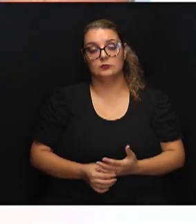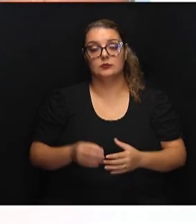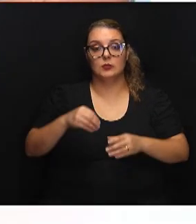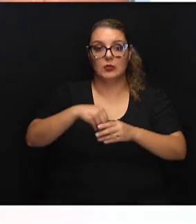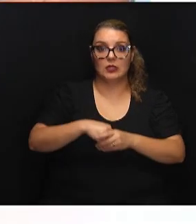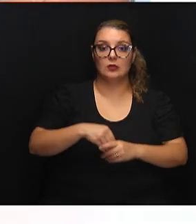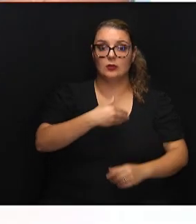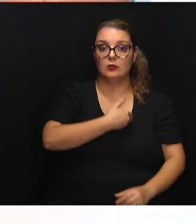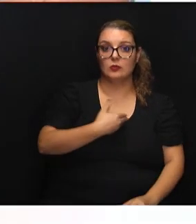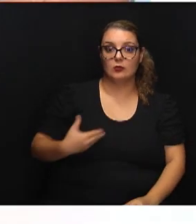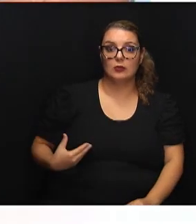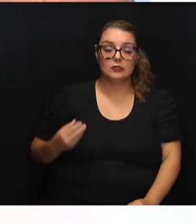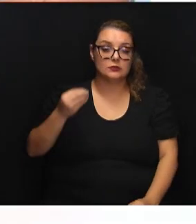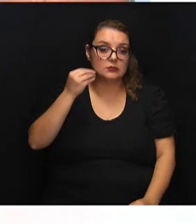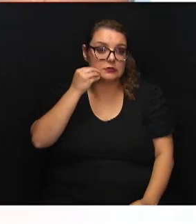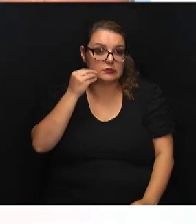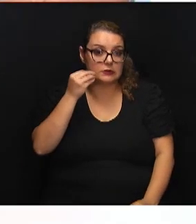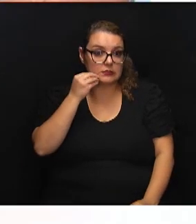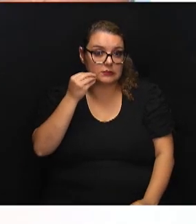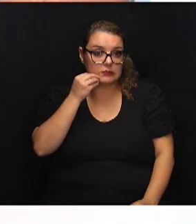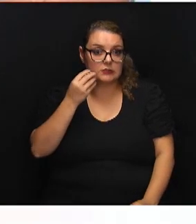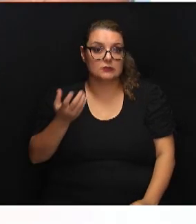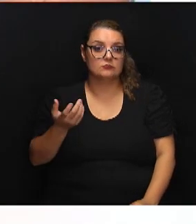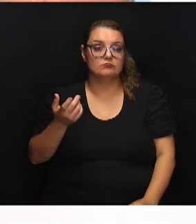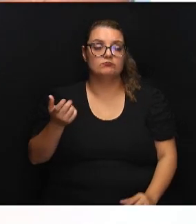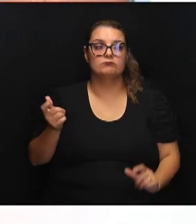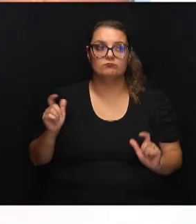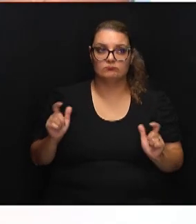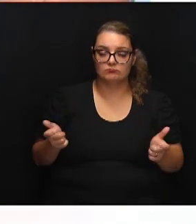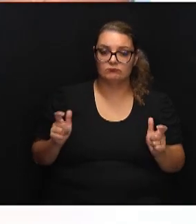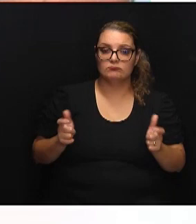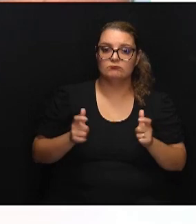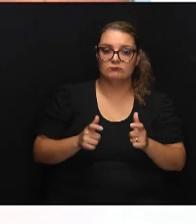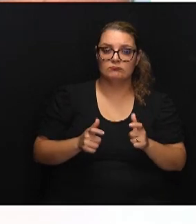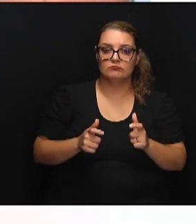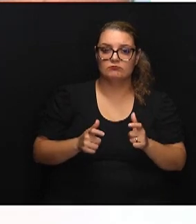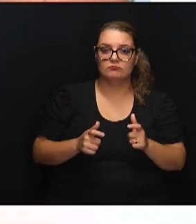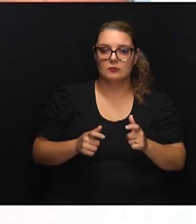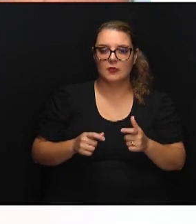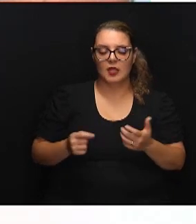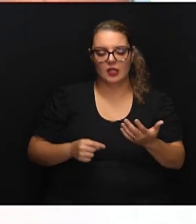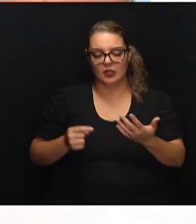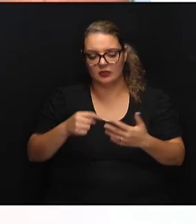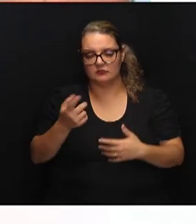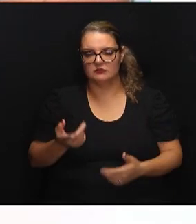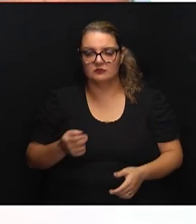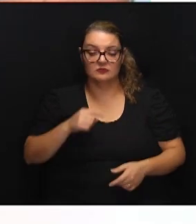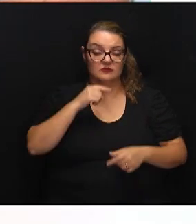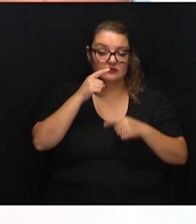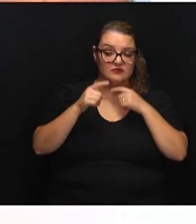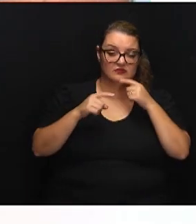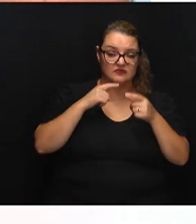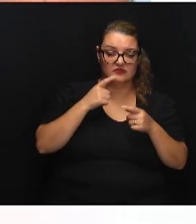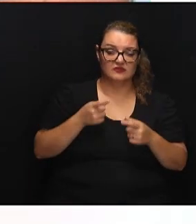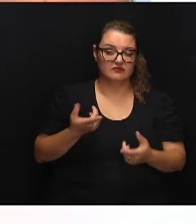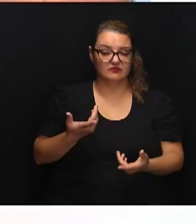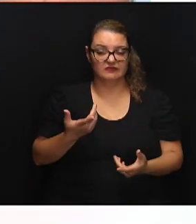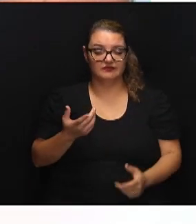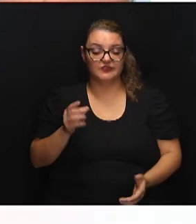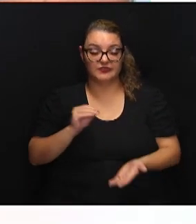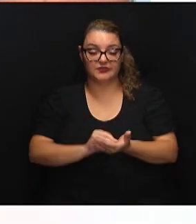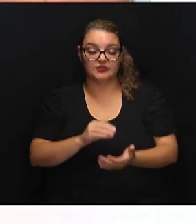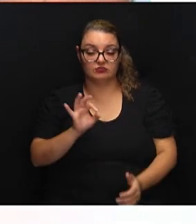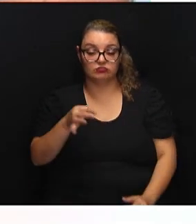está tentando reduzir, anular aqueles fatores que geram instabilidade no câmbio.